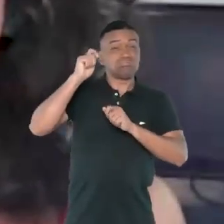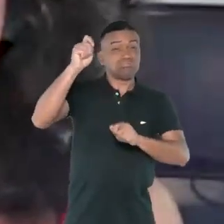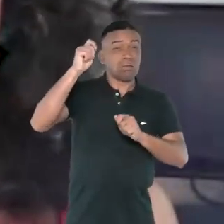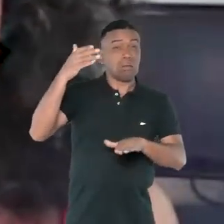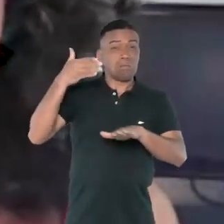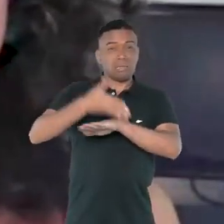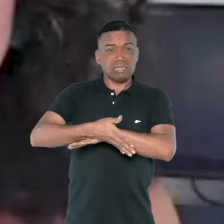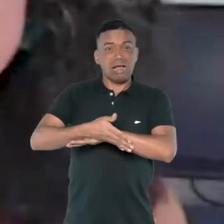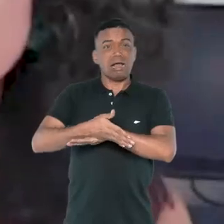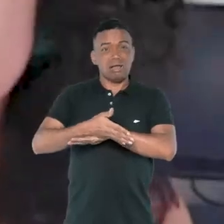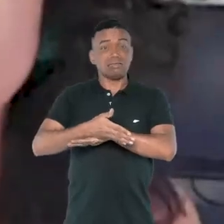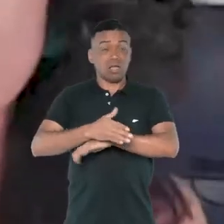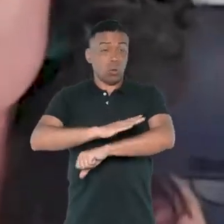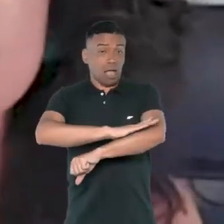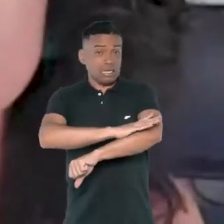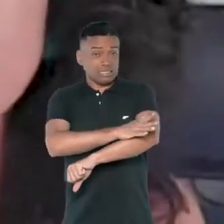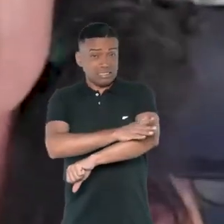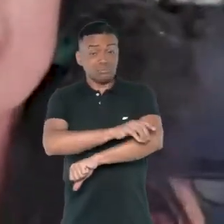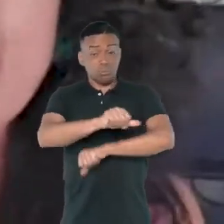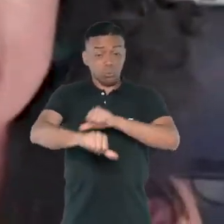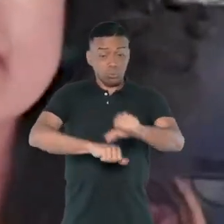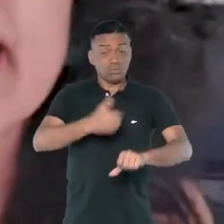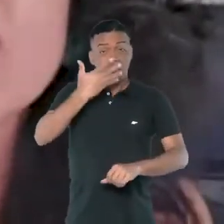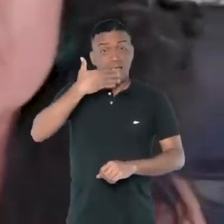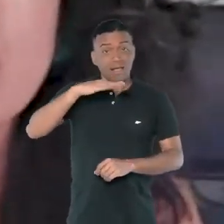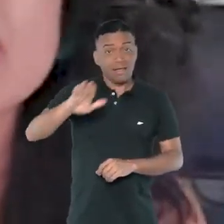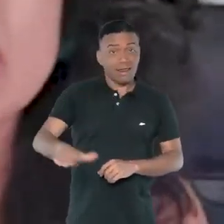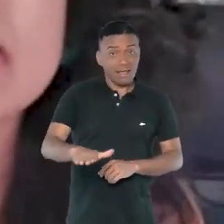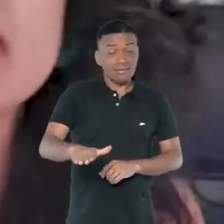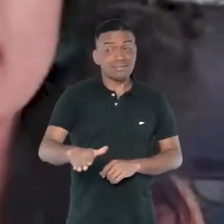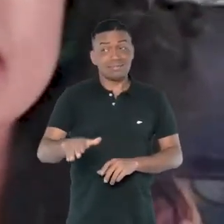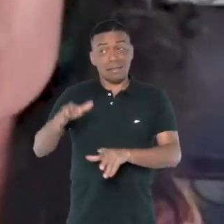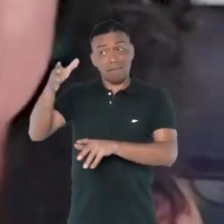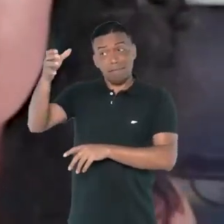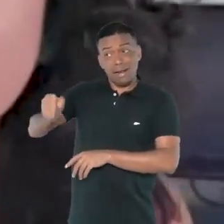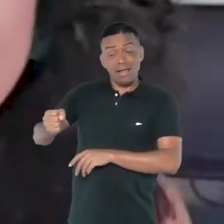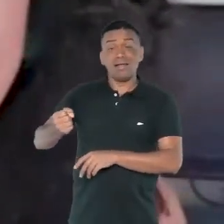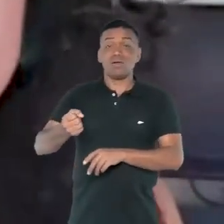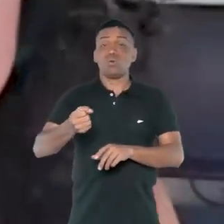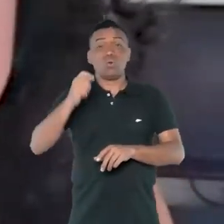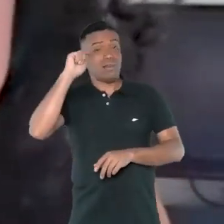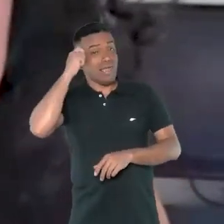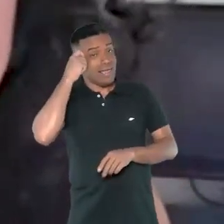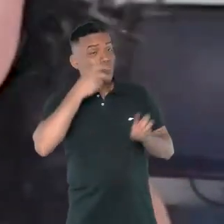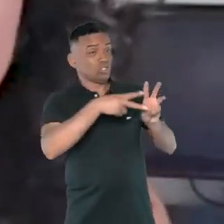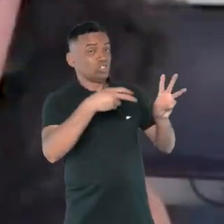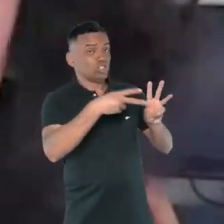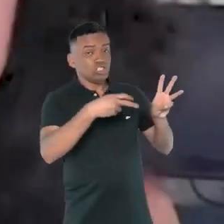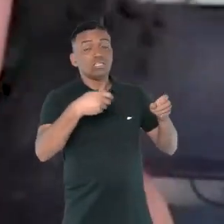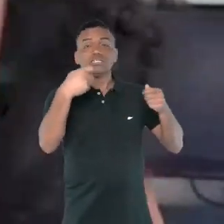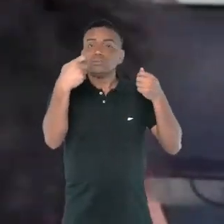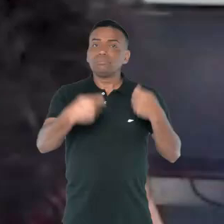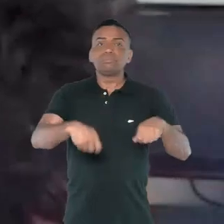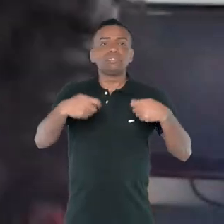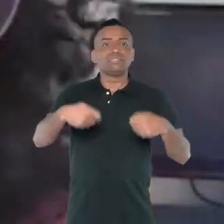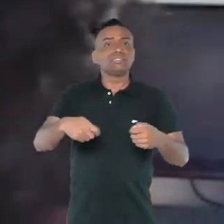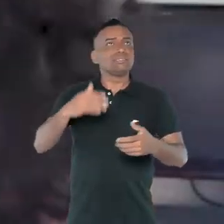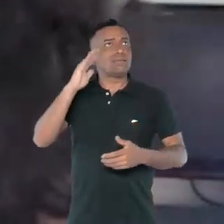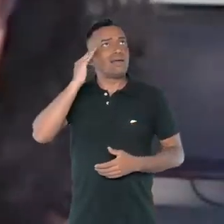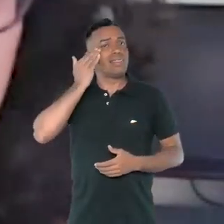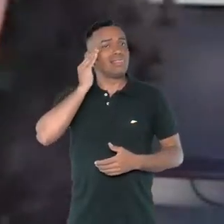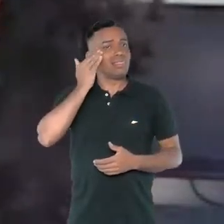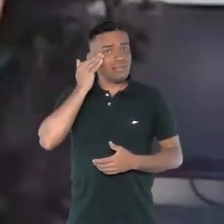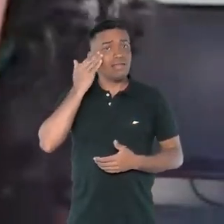esses colegas para essa mesma causa, a pensar que uma educação antirracista é transformadora para crianças brancas e negras